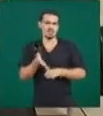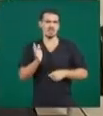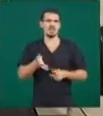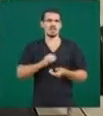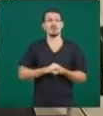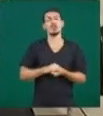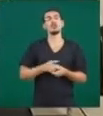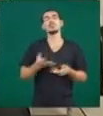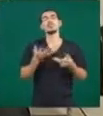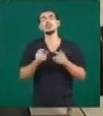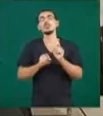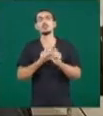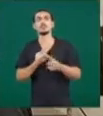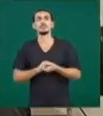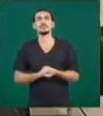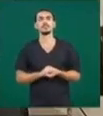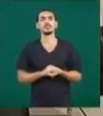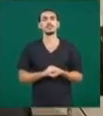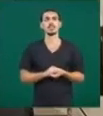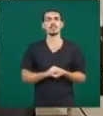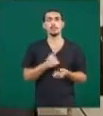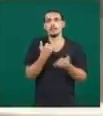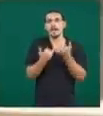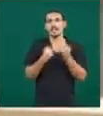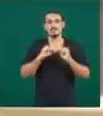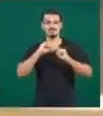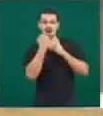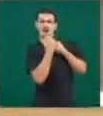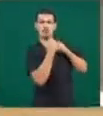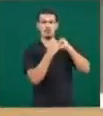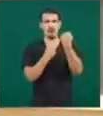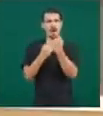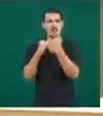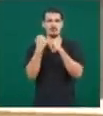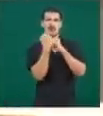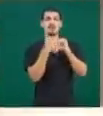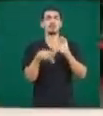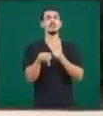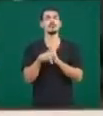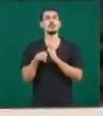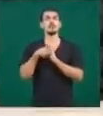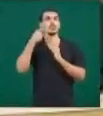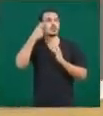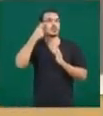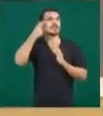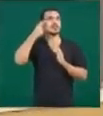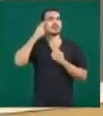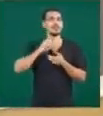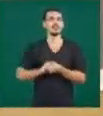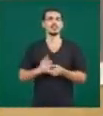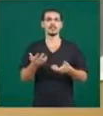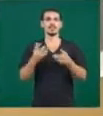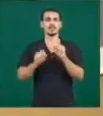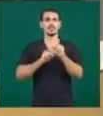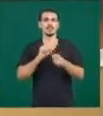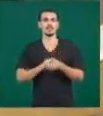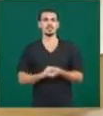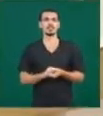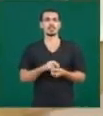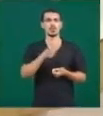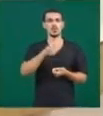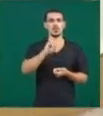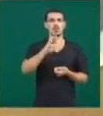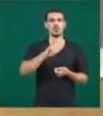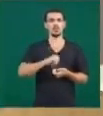ele visa se espelhar nos combates de sumô lá do Japão. Então, a ideia é que o veículo que foi idealizado para